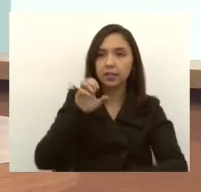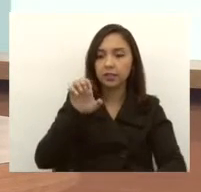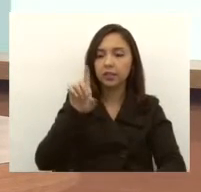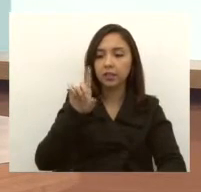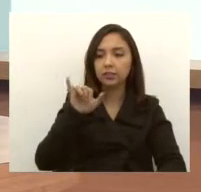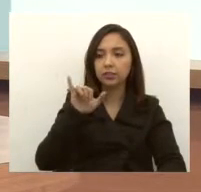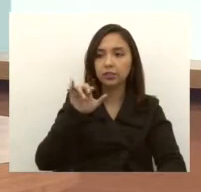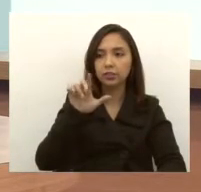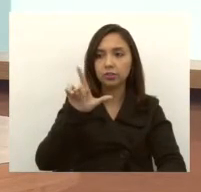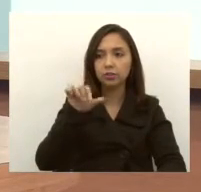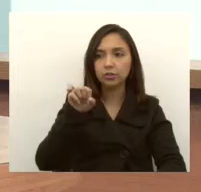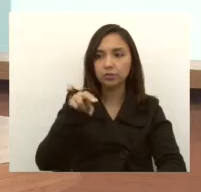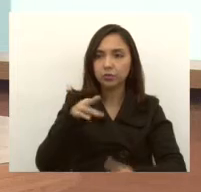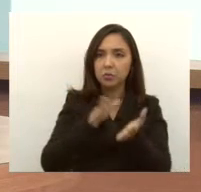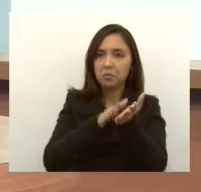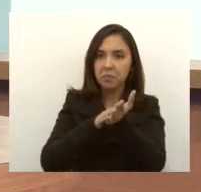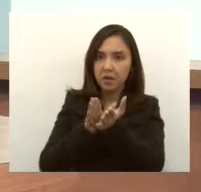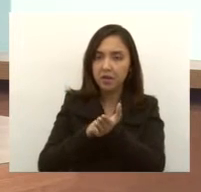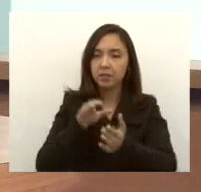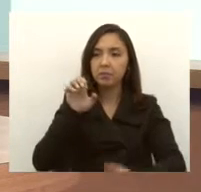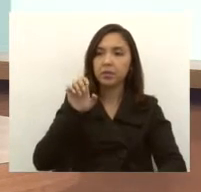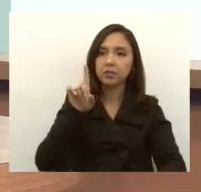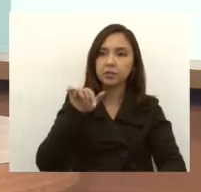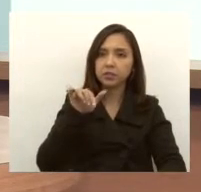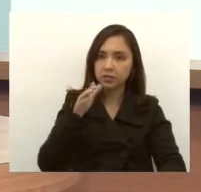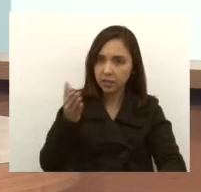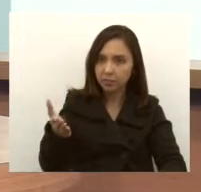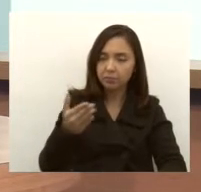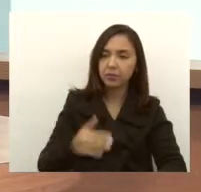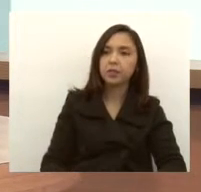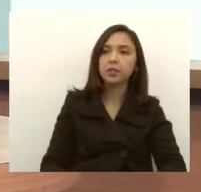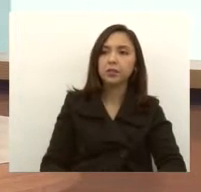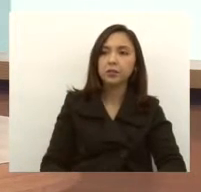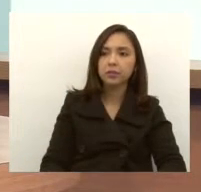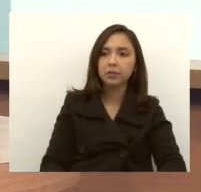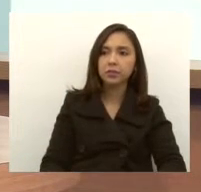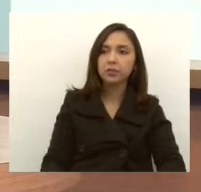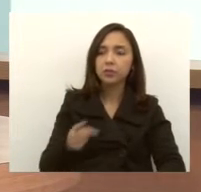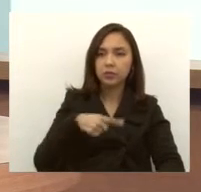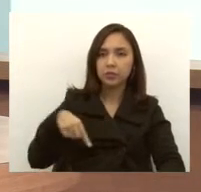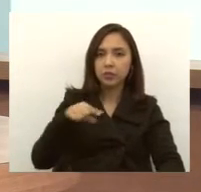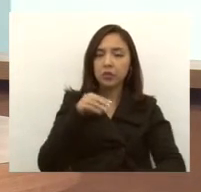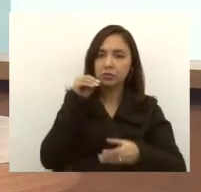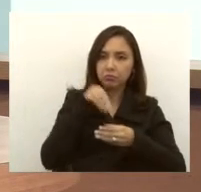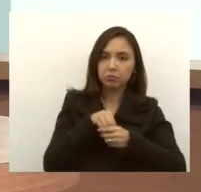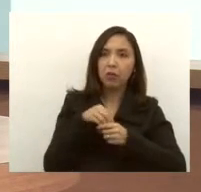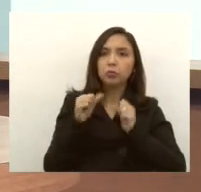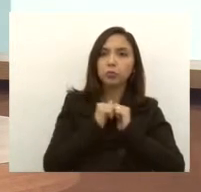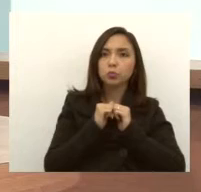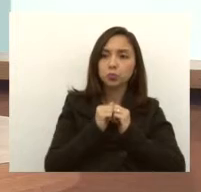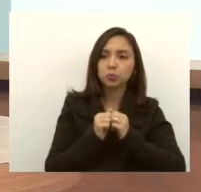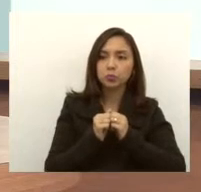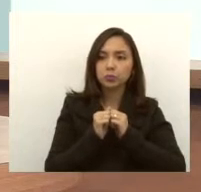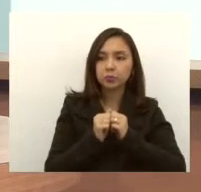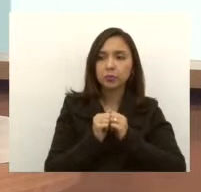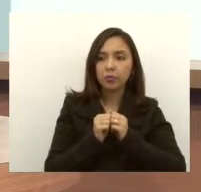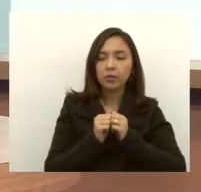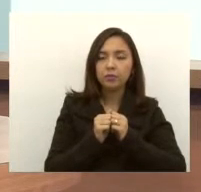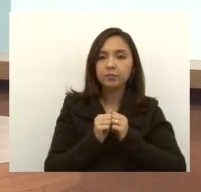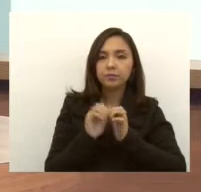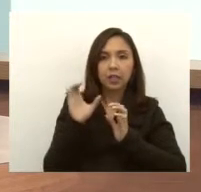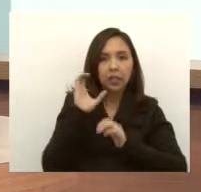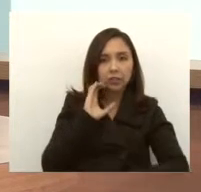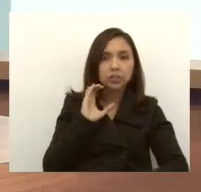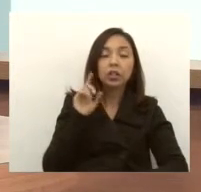Ceará. Parabéns, Edilson. Fomos candidatos juntos em